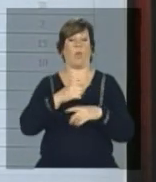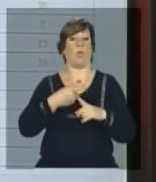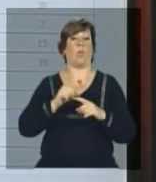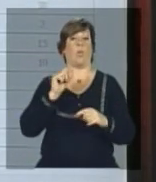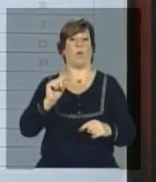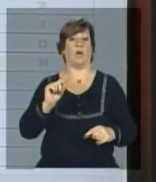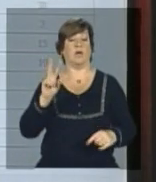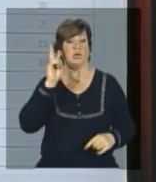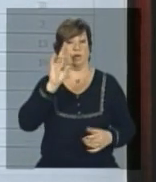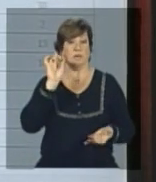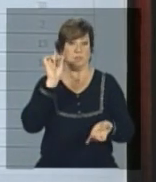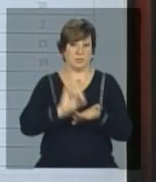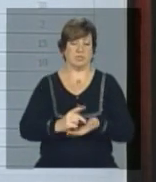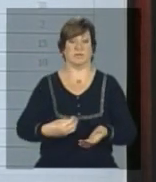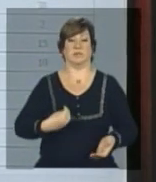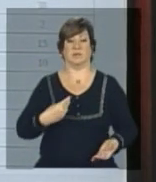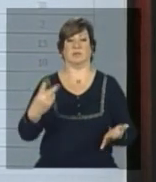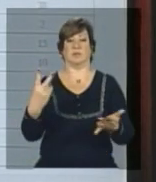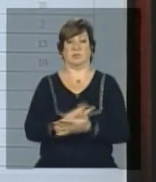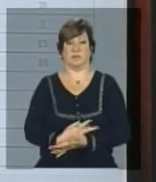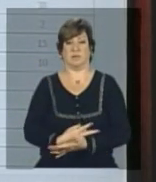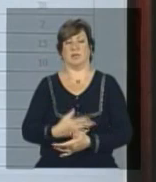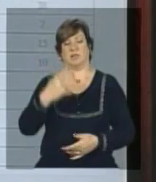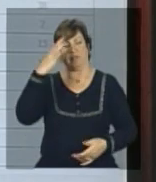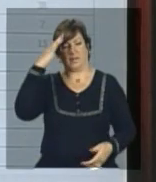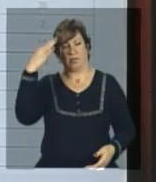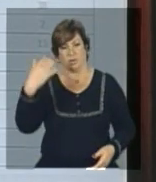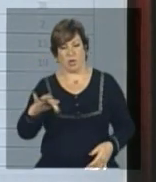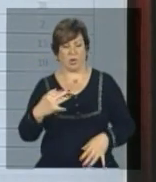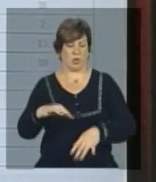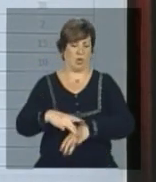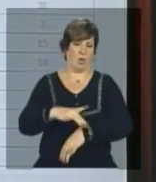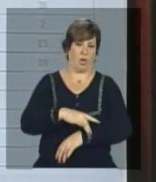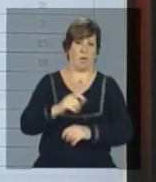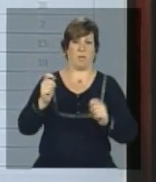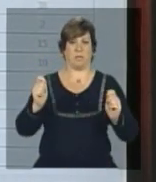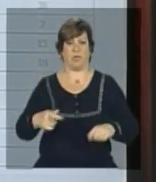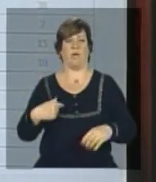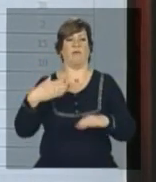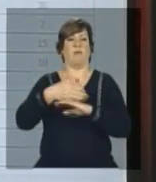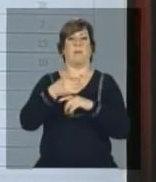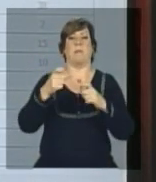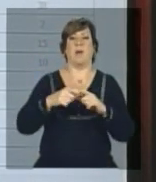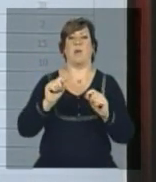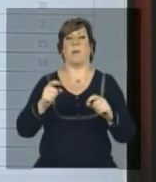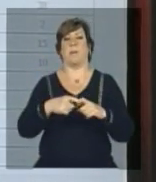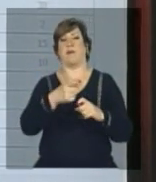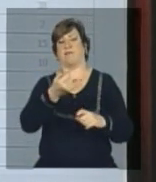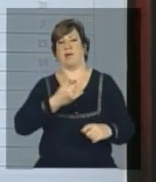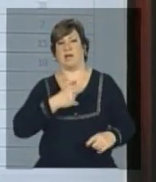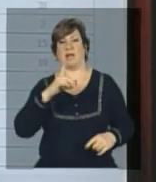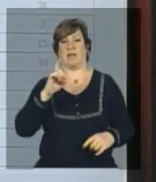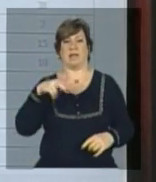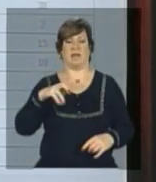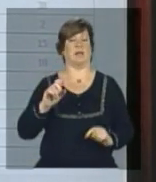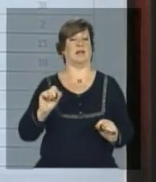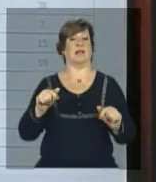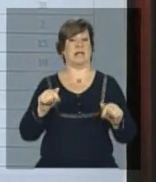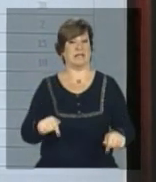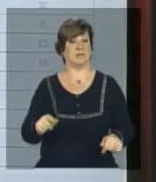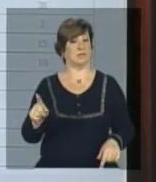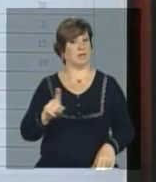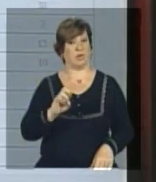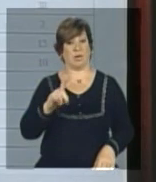história pessoal, né? Relato de que ó, acho que estou com dor de cabeça, dor na junta, pode ser dengue. Fui no médico, o médico disse que é dengue. Isso não é